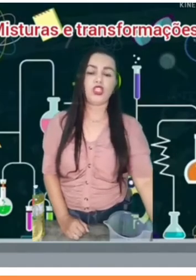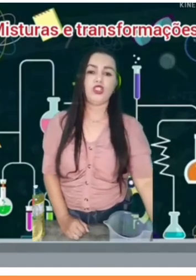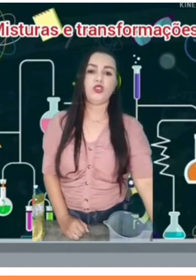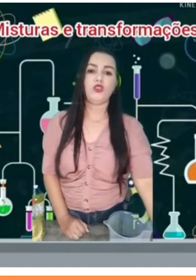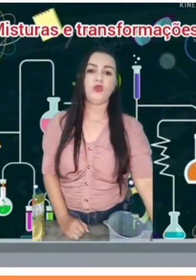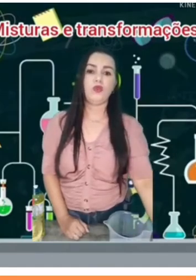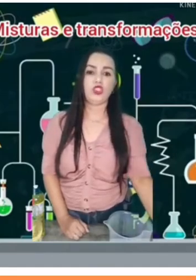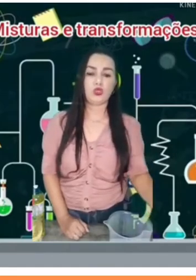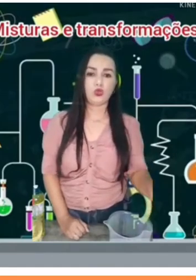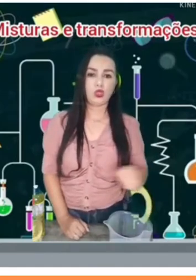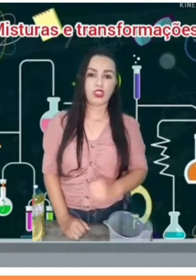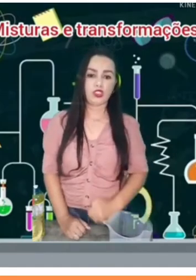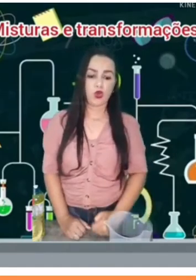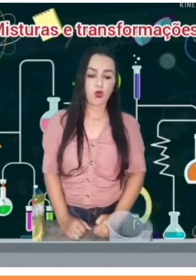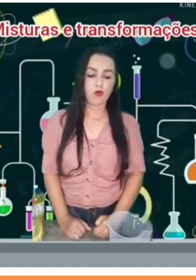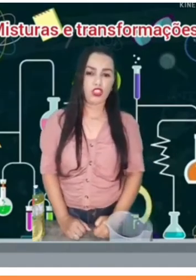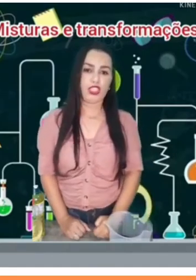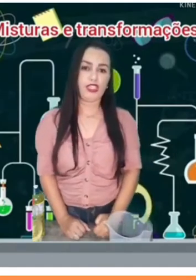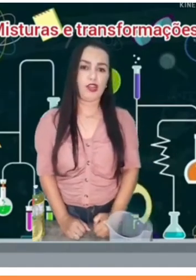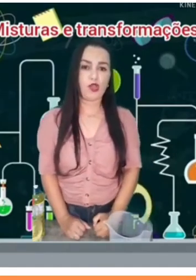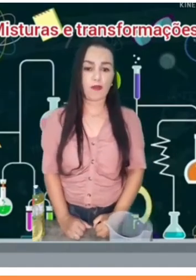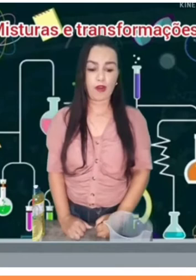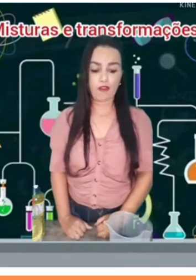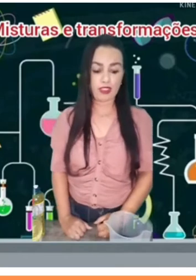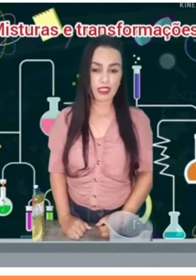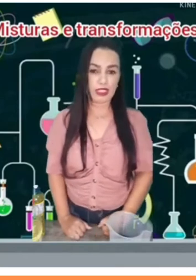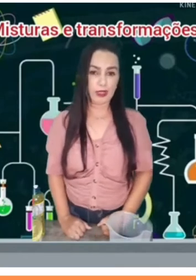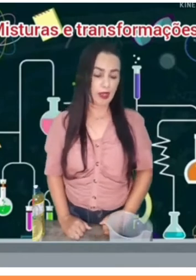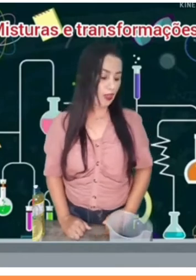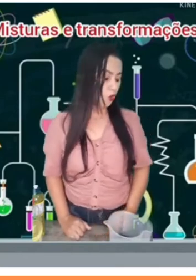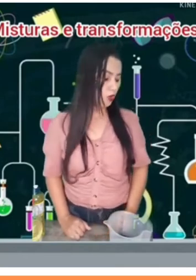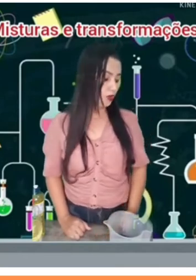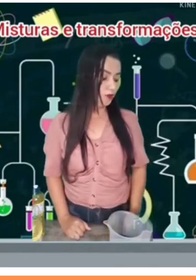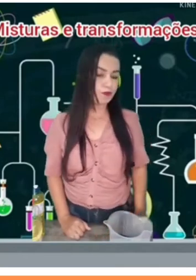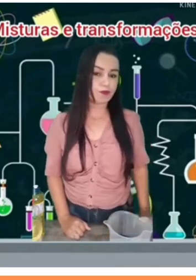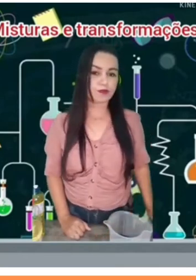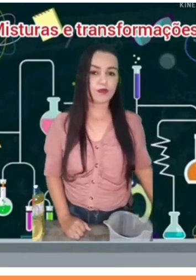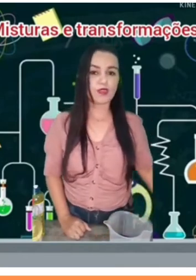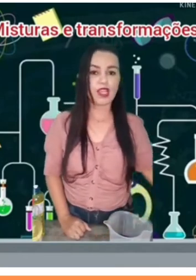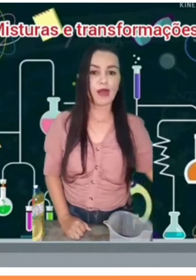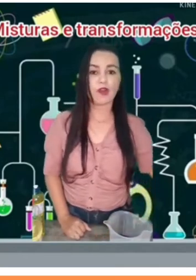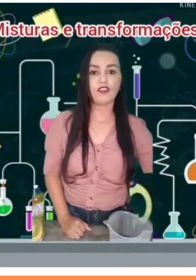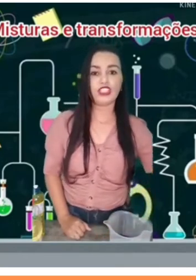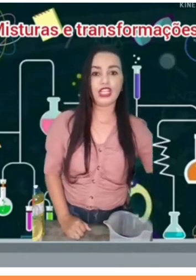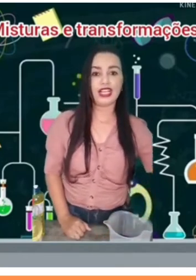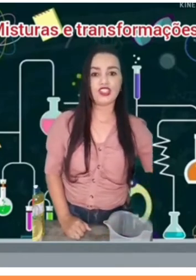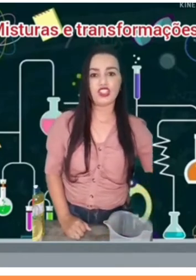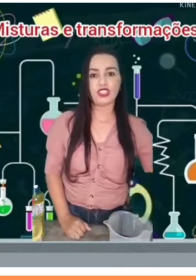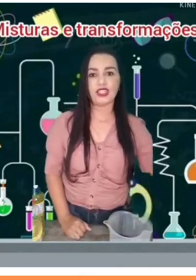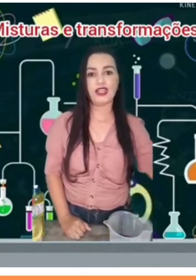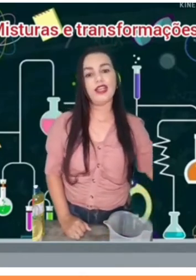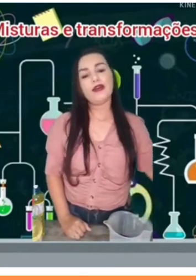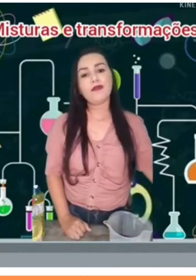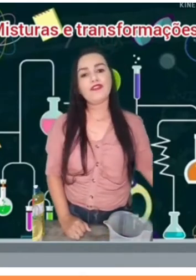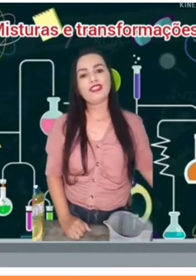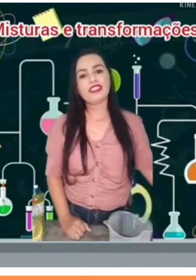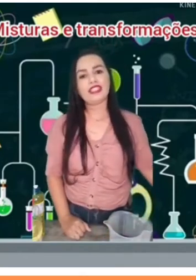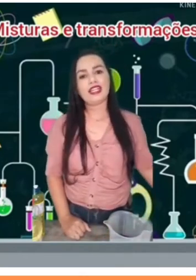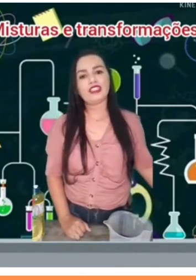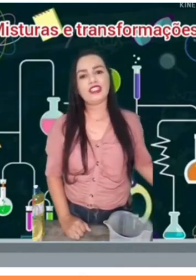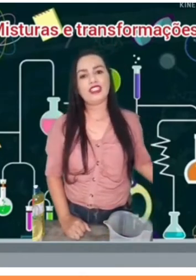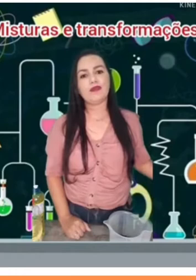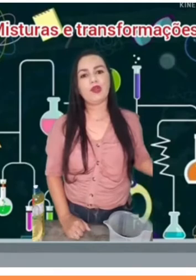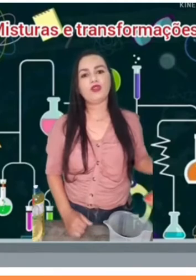de misturas homogêneas é o que a Pró fez aqui, agora, ó. A Pró fez gelatina. Para